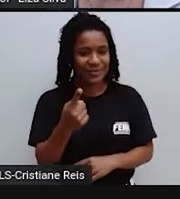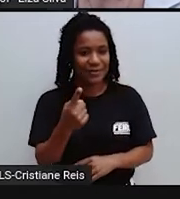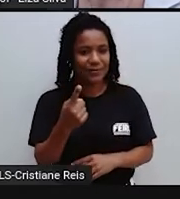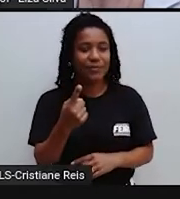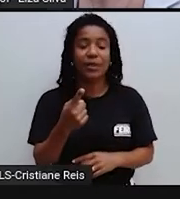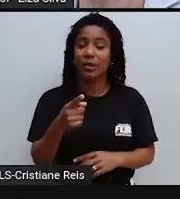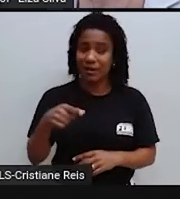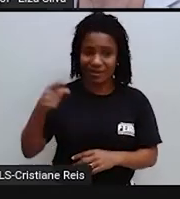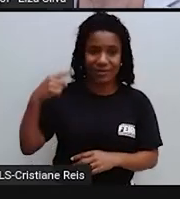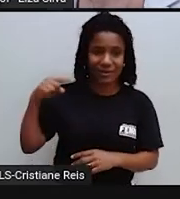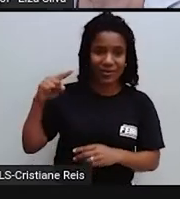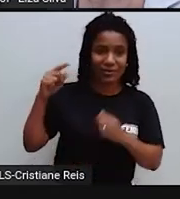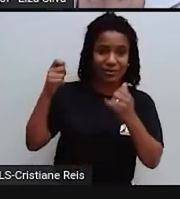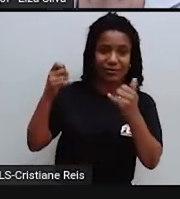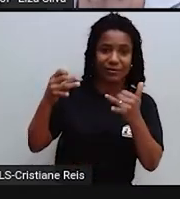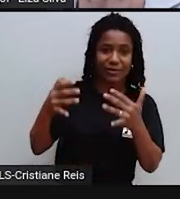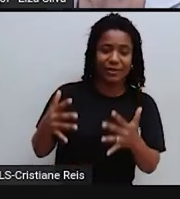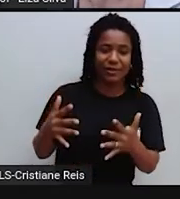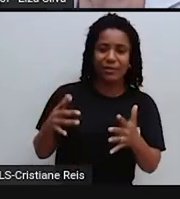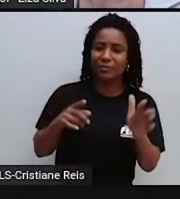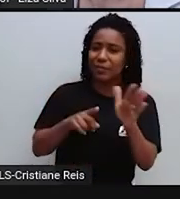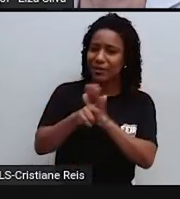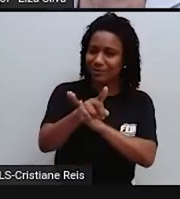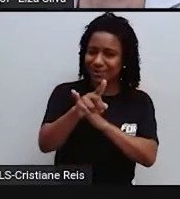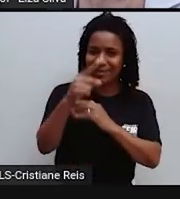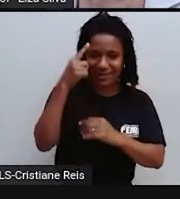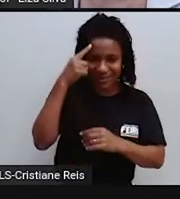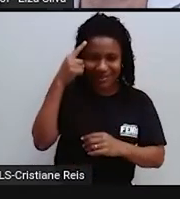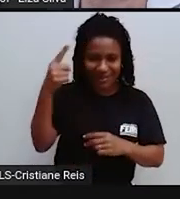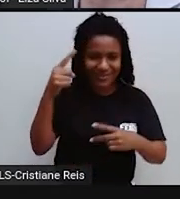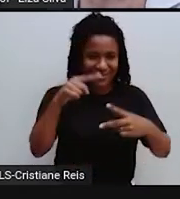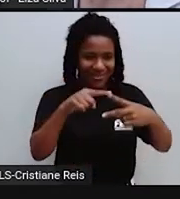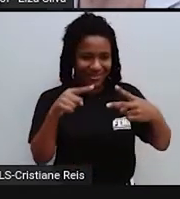antes. E a pergunta é, né, que nós fizemos no